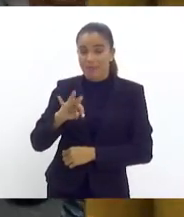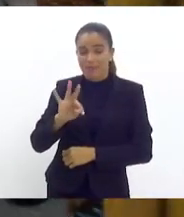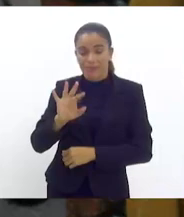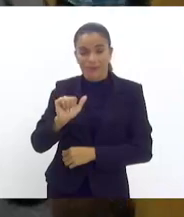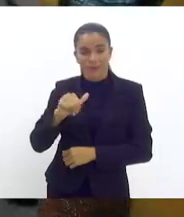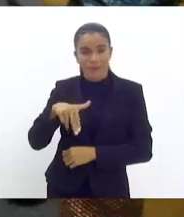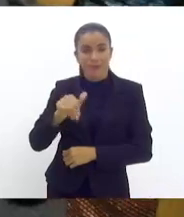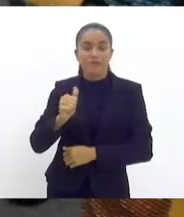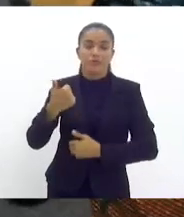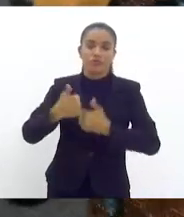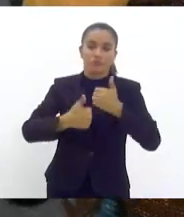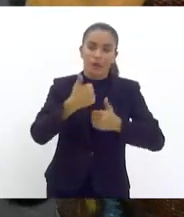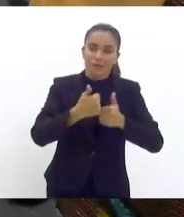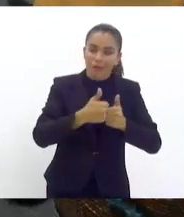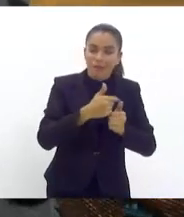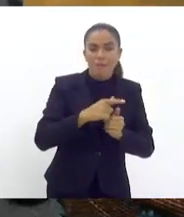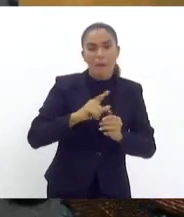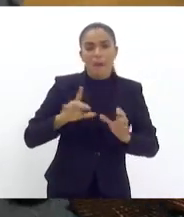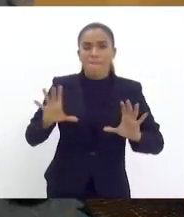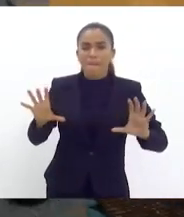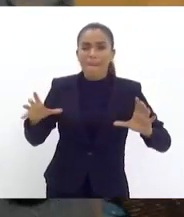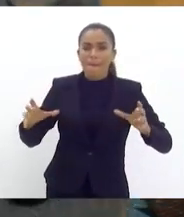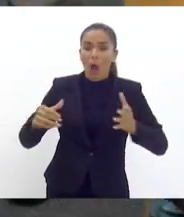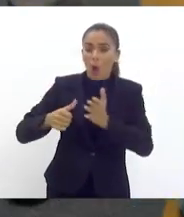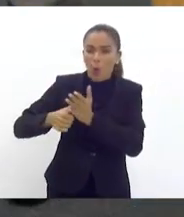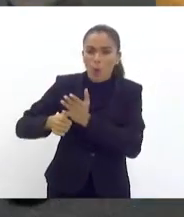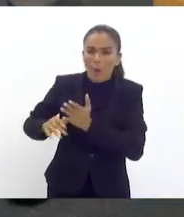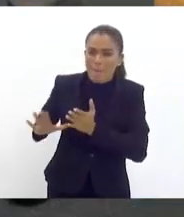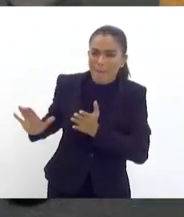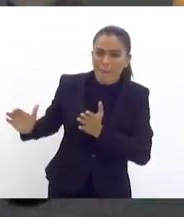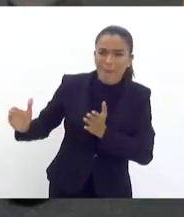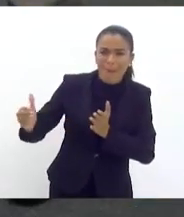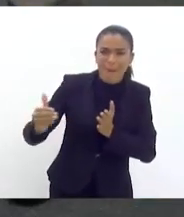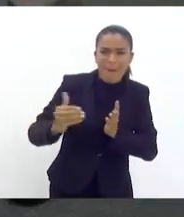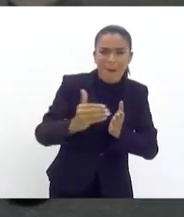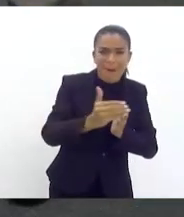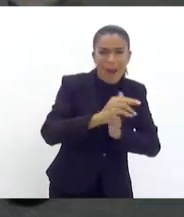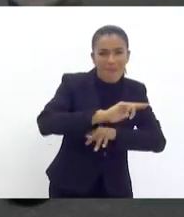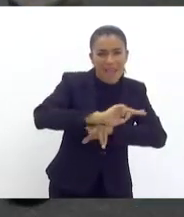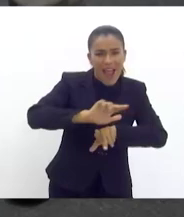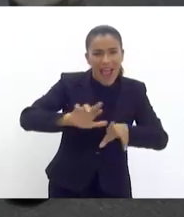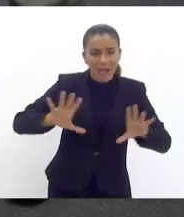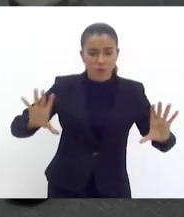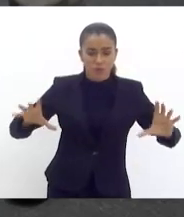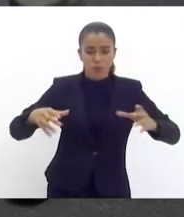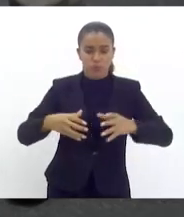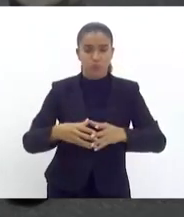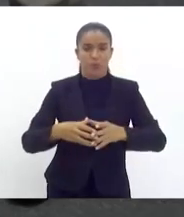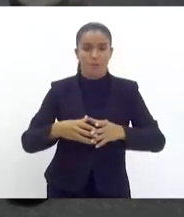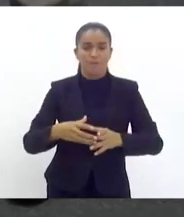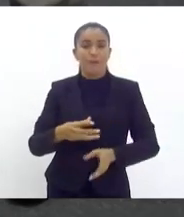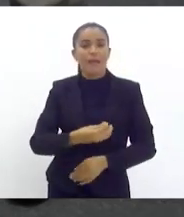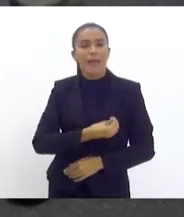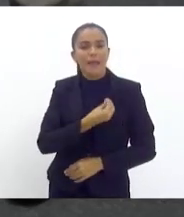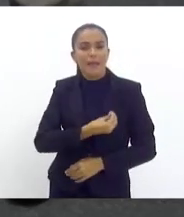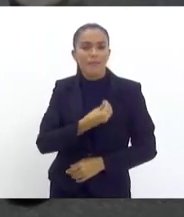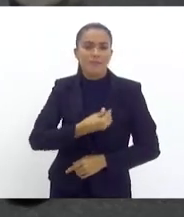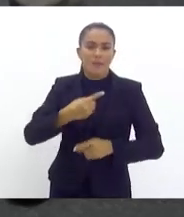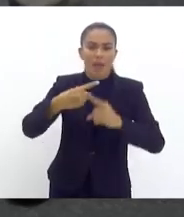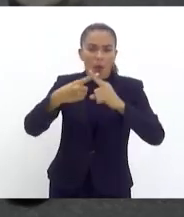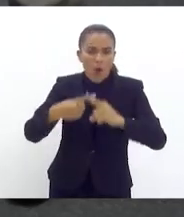reuniam diversos clubes da elite carioca e que passariam a participar das